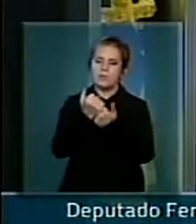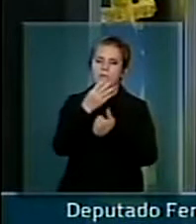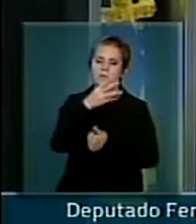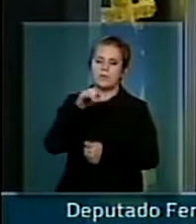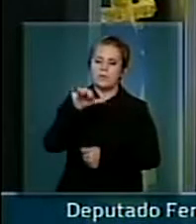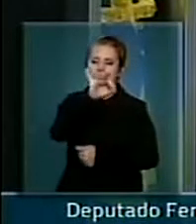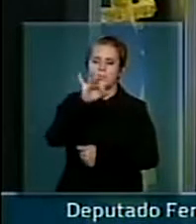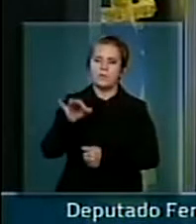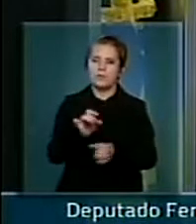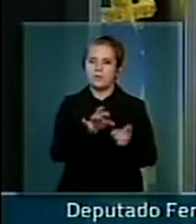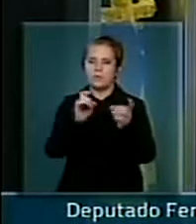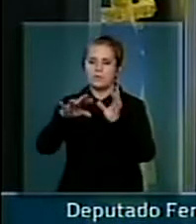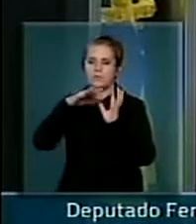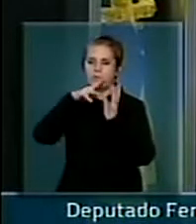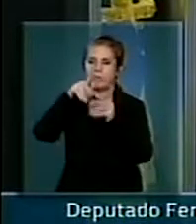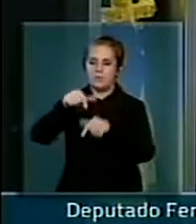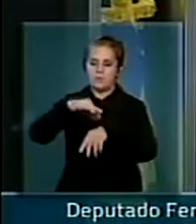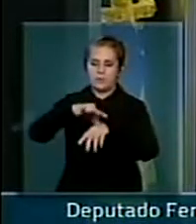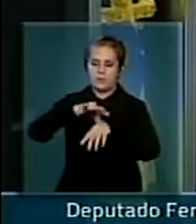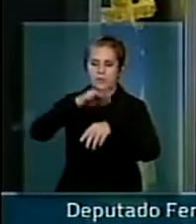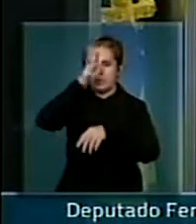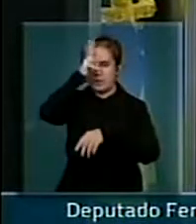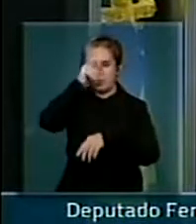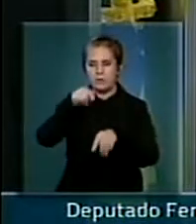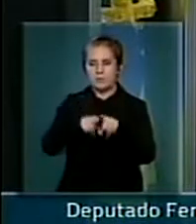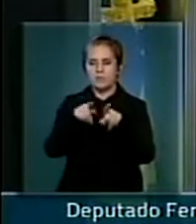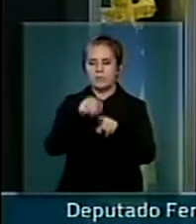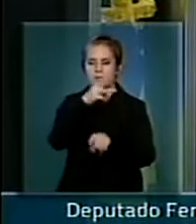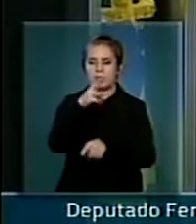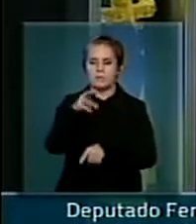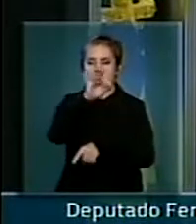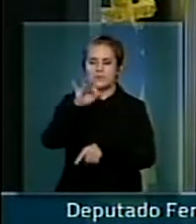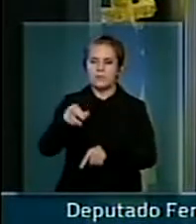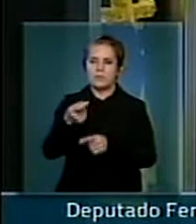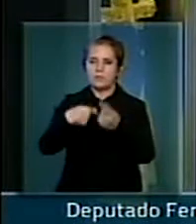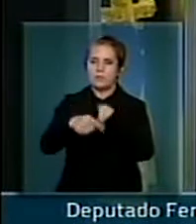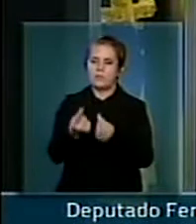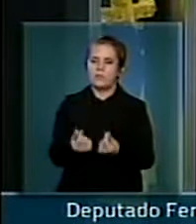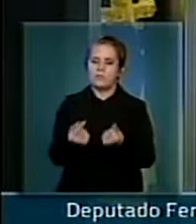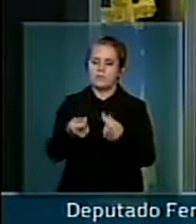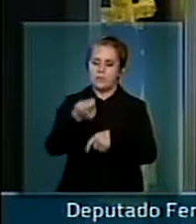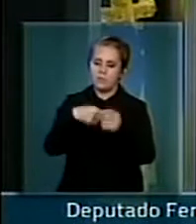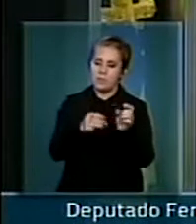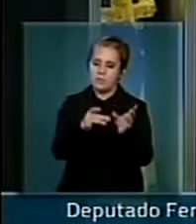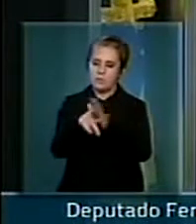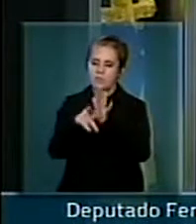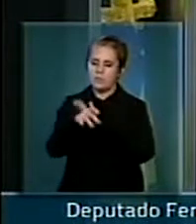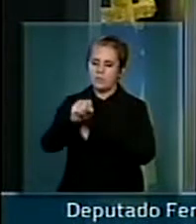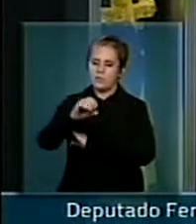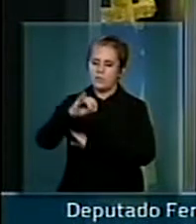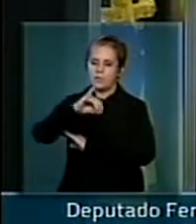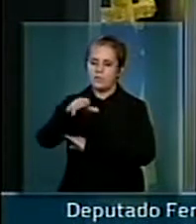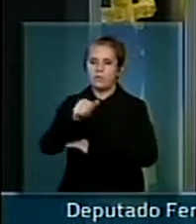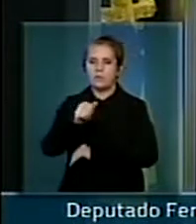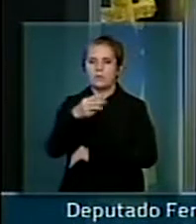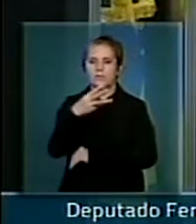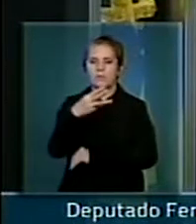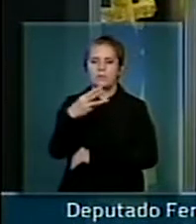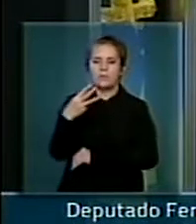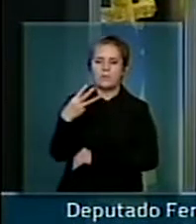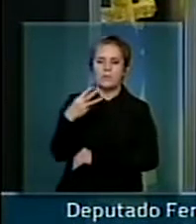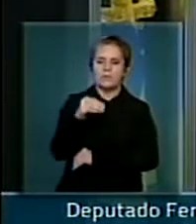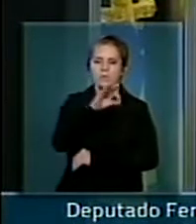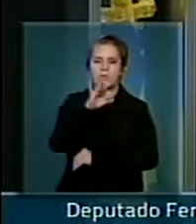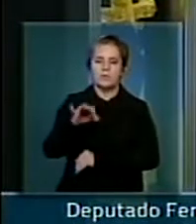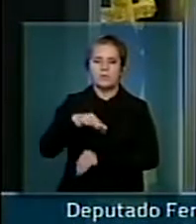mercado mundial de carne de frango, 33% do mercado de soja, 30% de carne bovina e 12% do